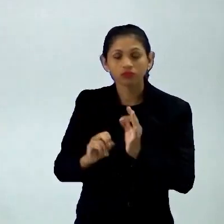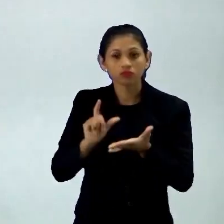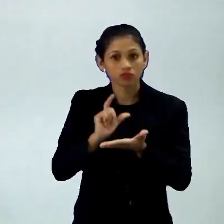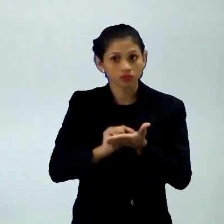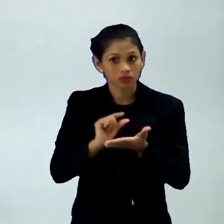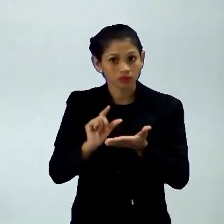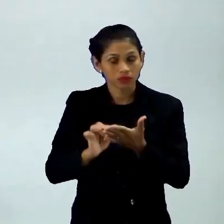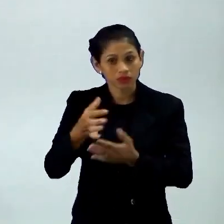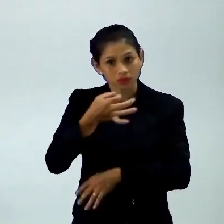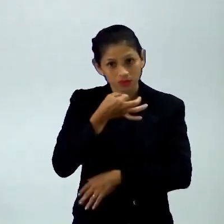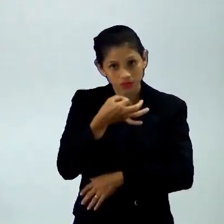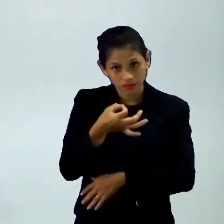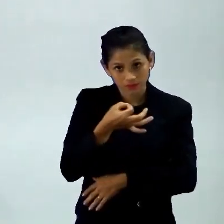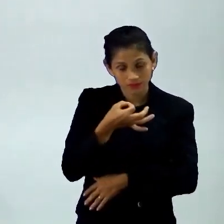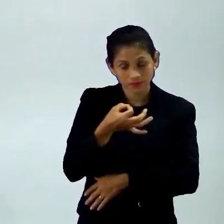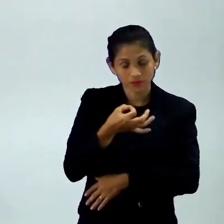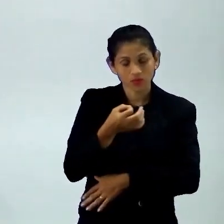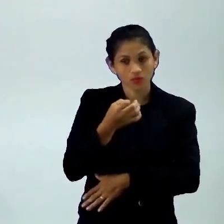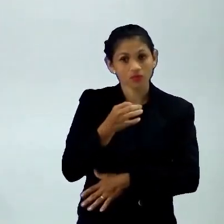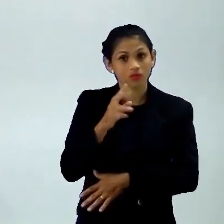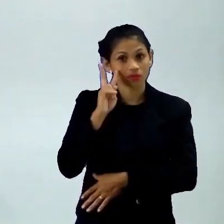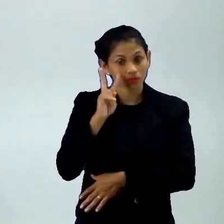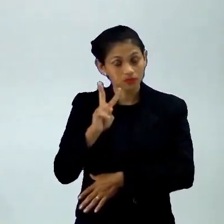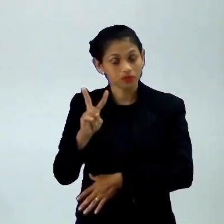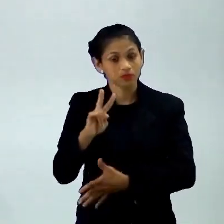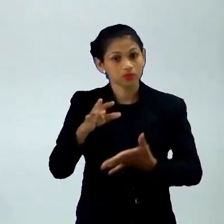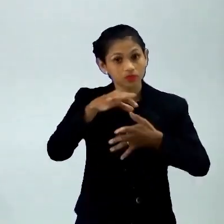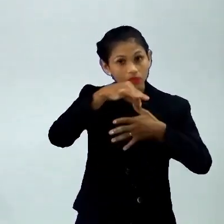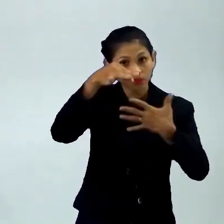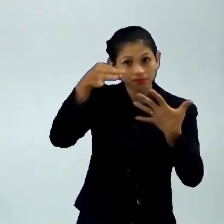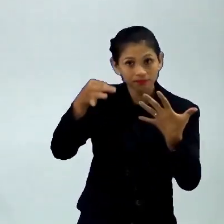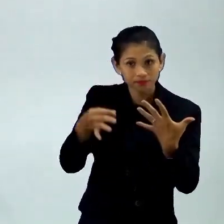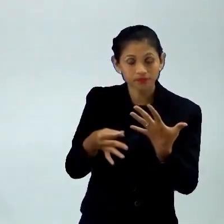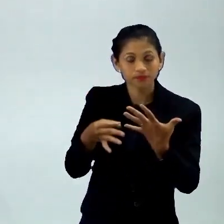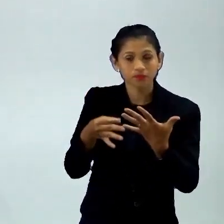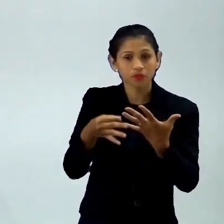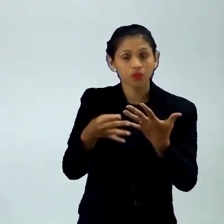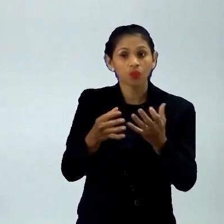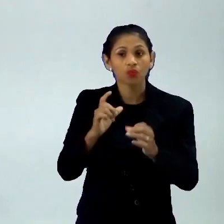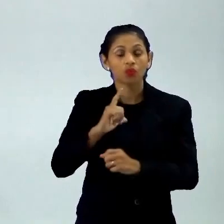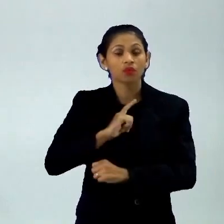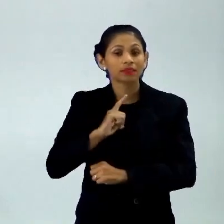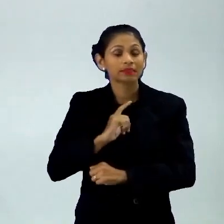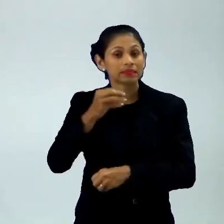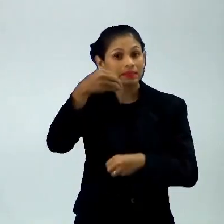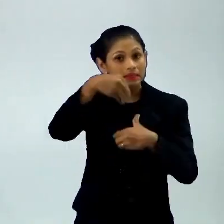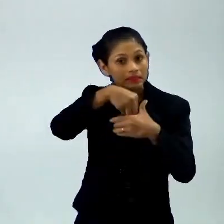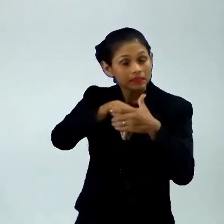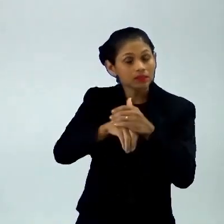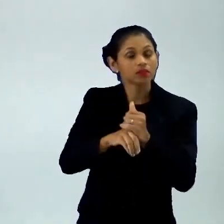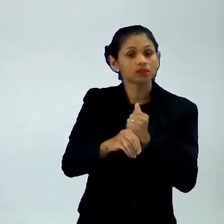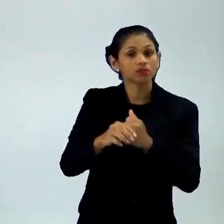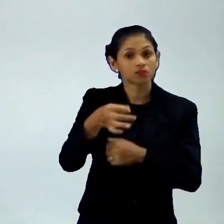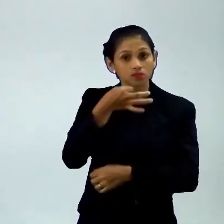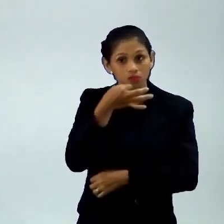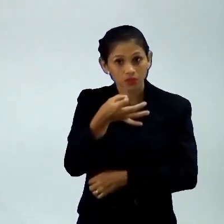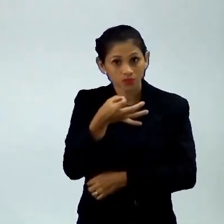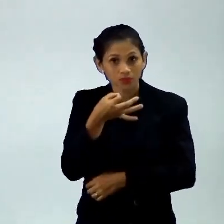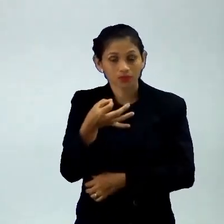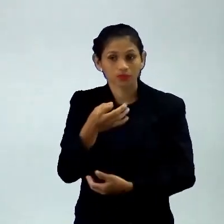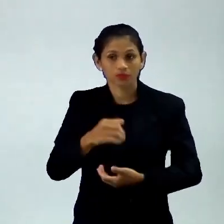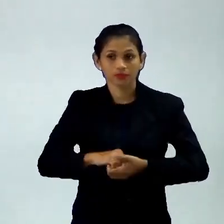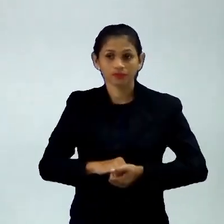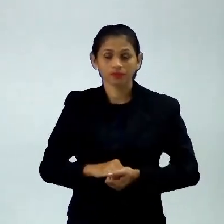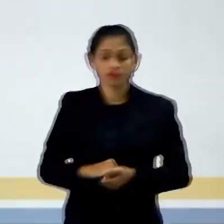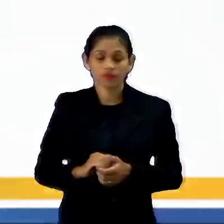de opinião. O que nós vimos foram as características, o que compõe ali o artigo de opinião. Agora vamos falar um